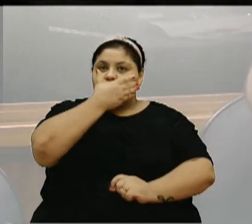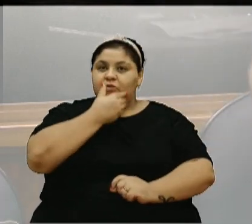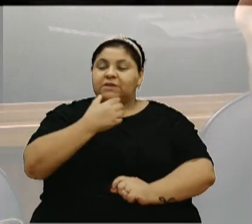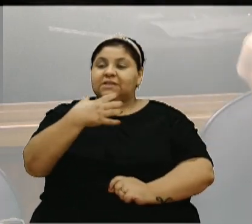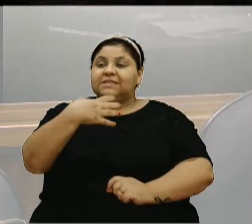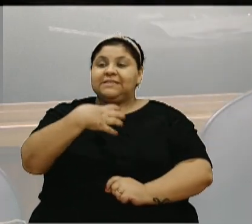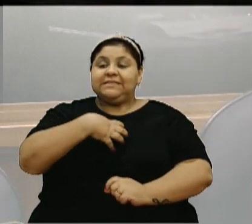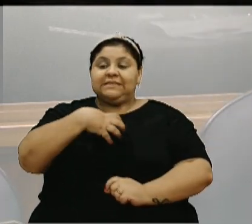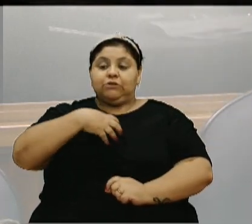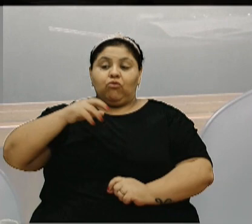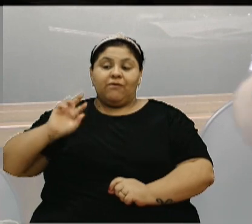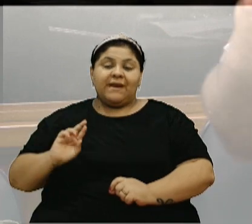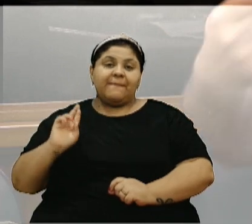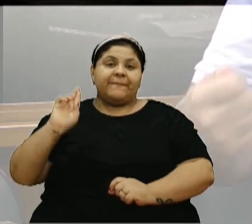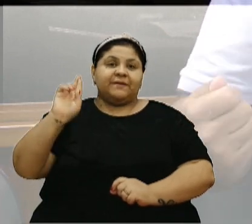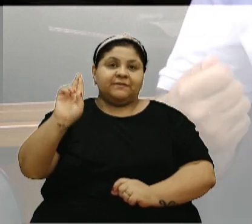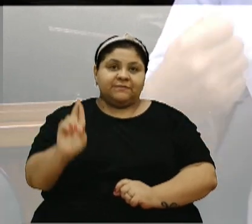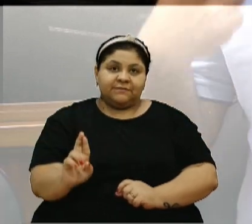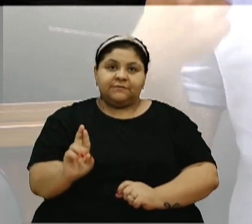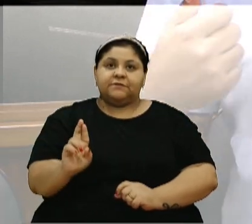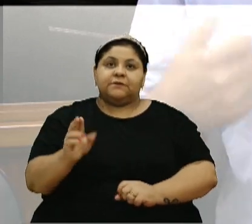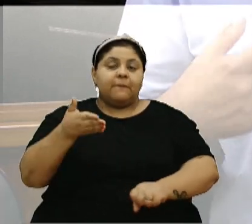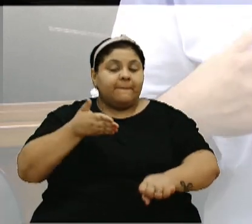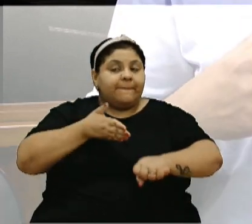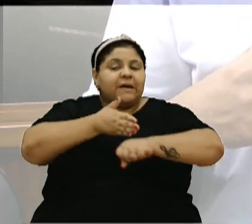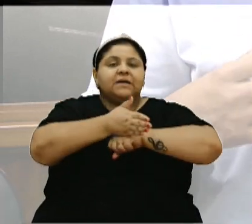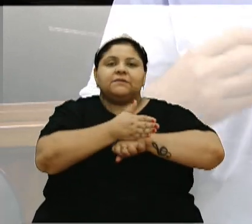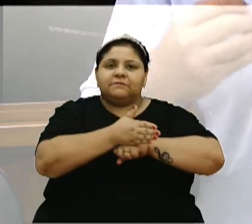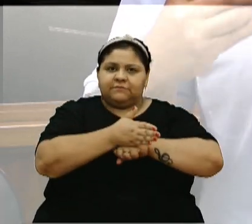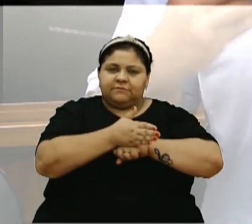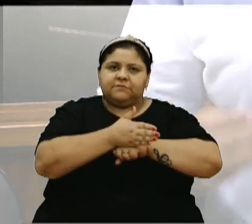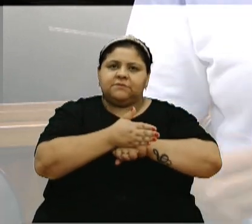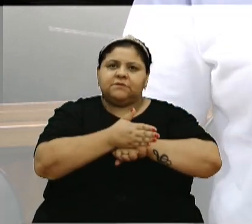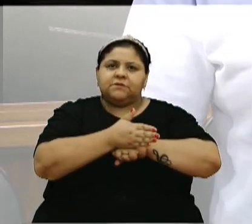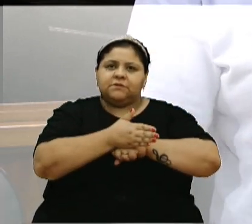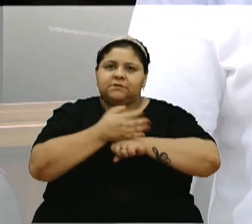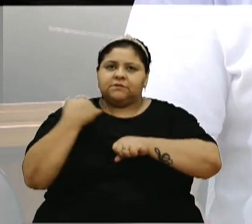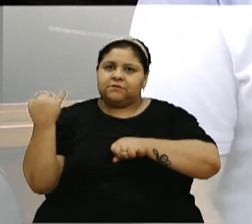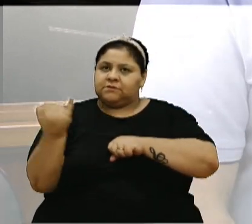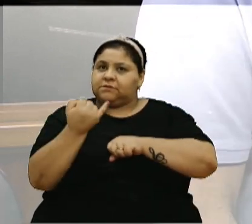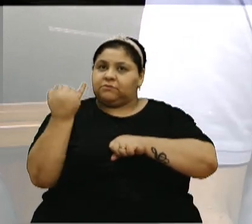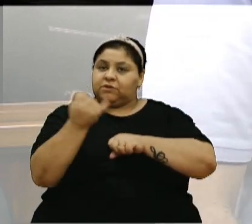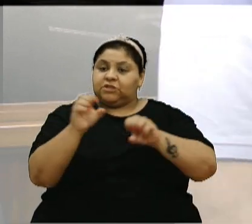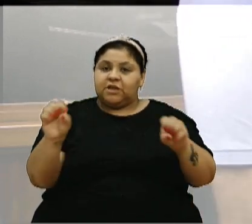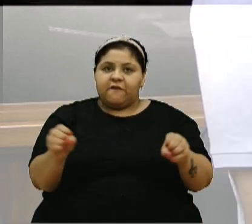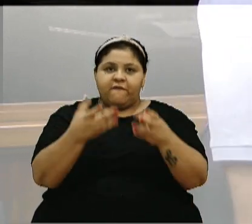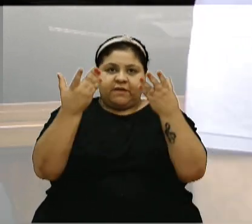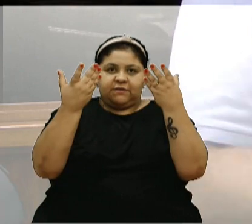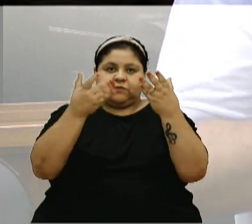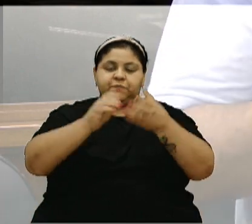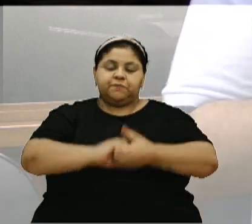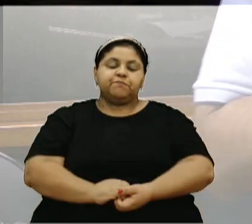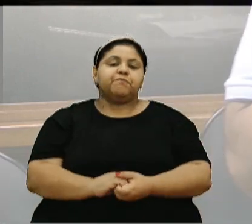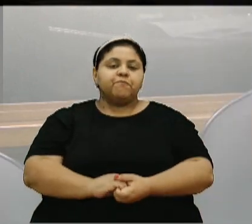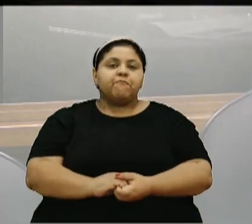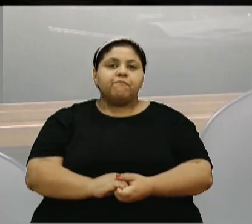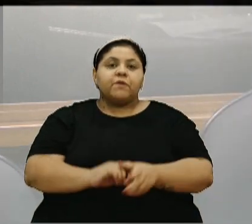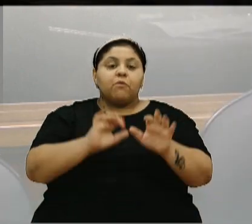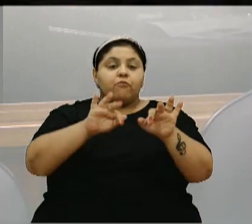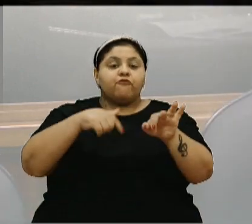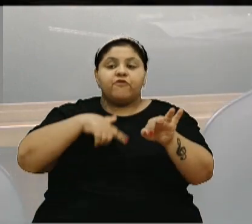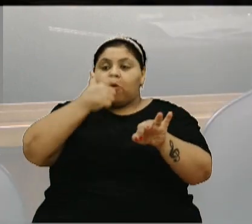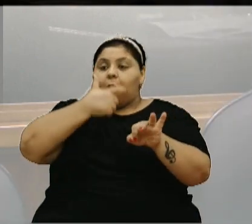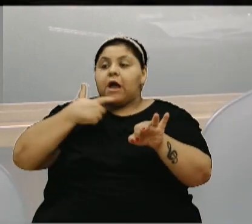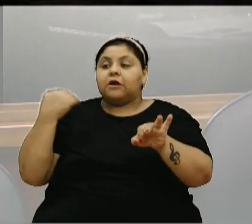sintam representados, partícipes desse importante evento. E, por fim, eu acho